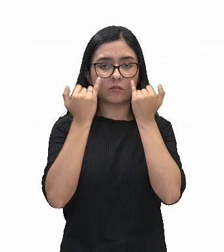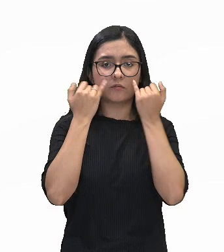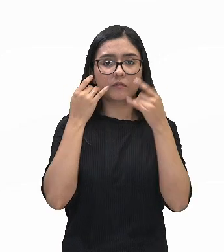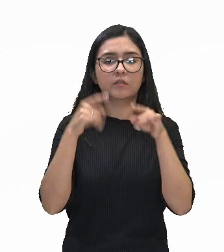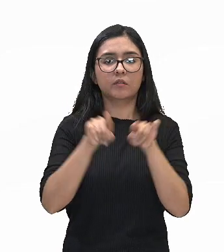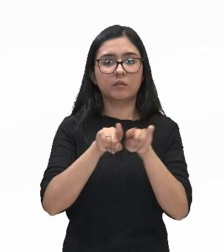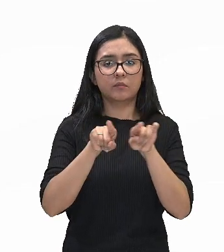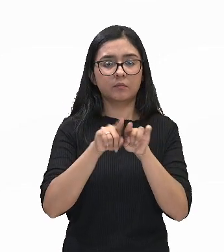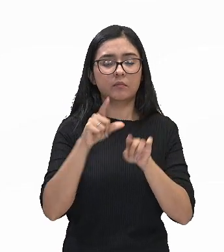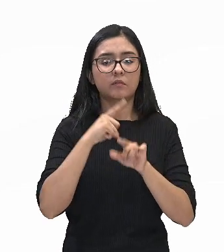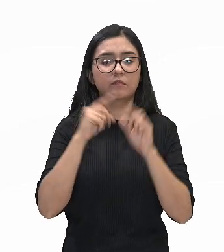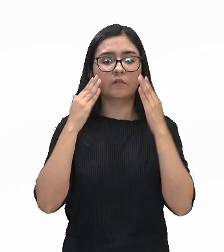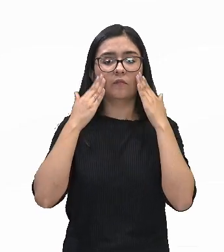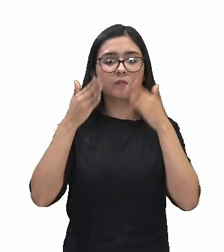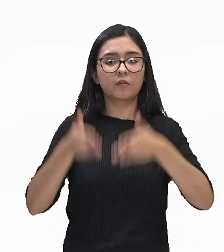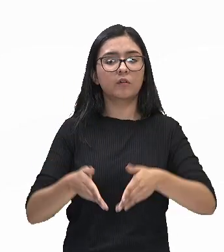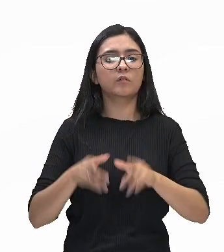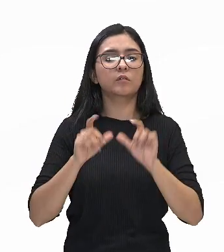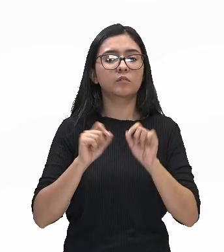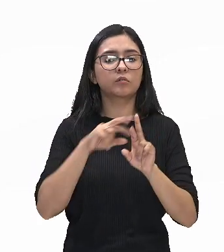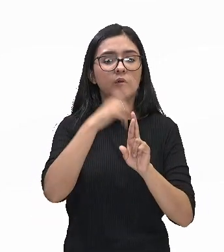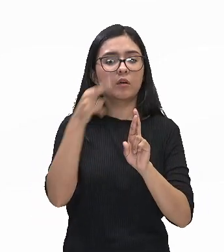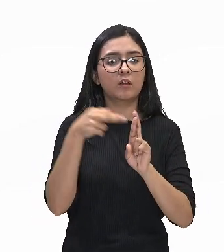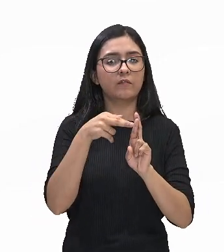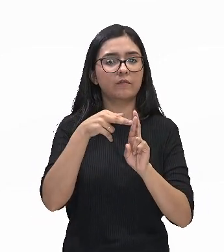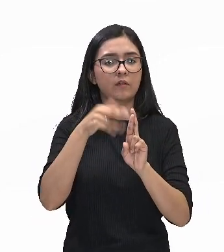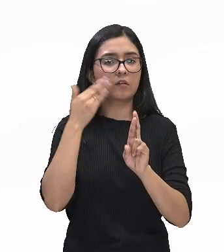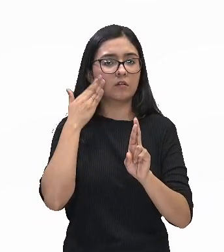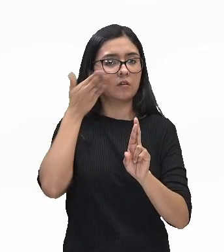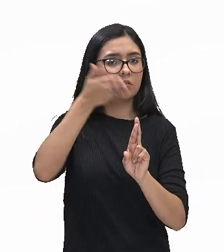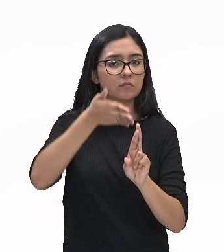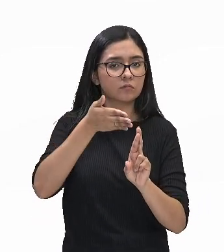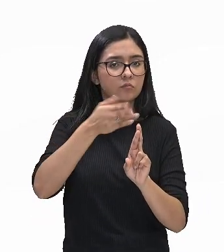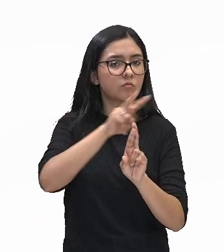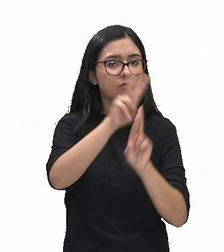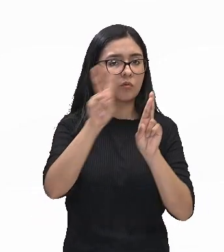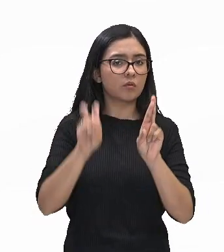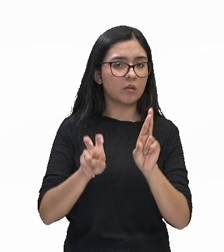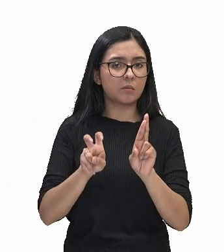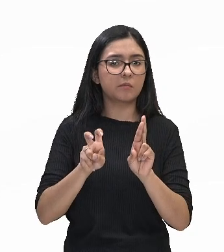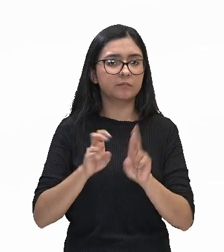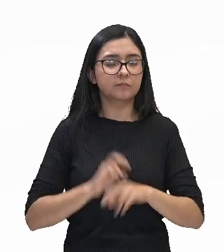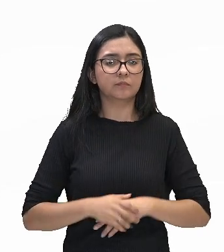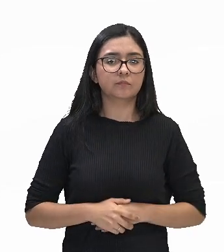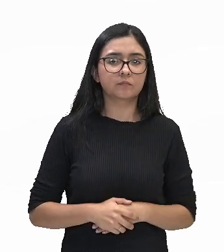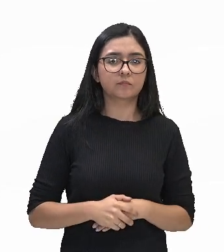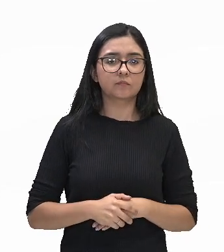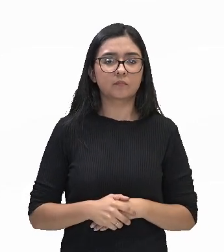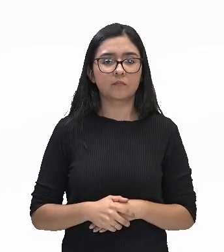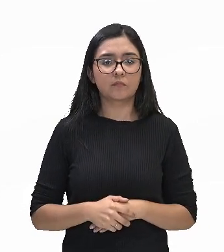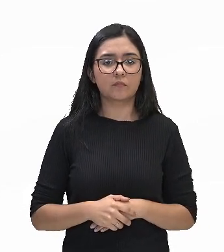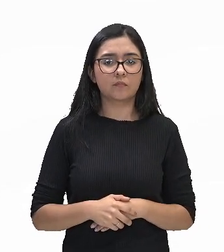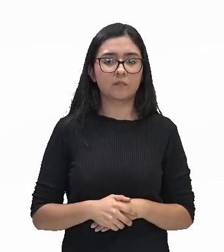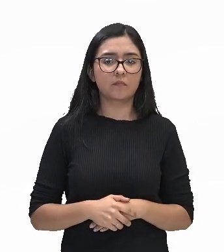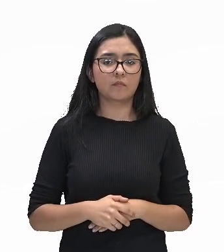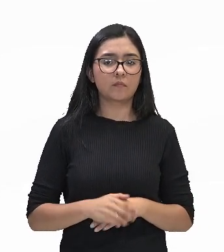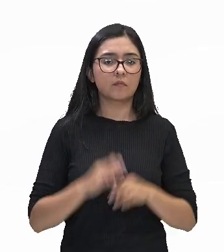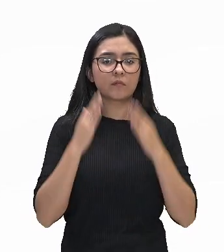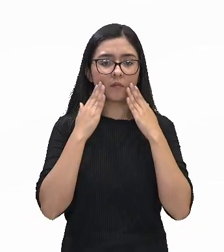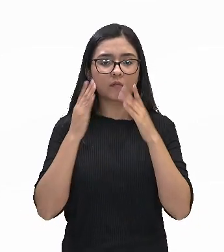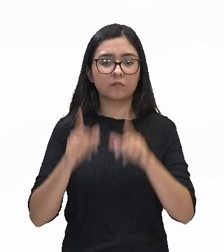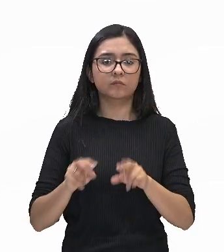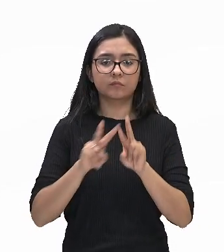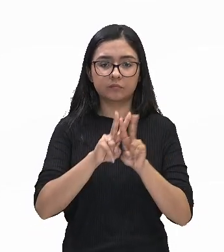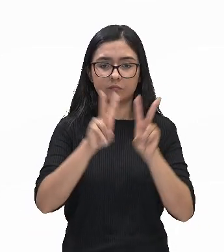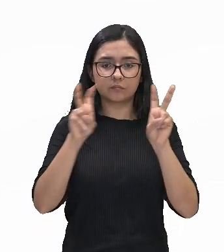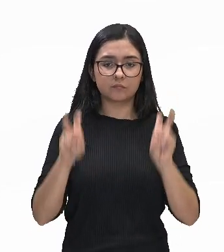está centralizado no referente, no assunto, né? Trata-se de uma ênfase ao